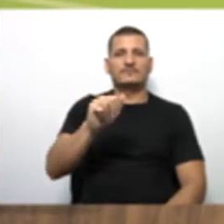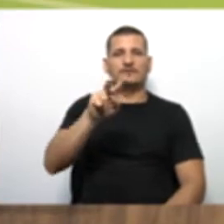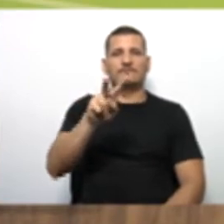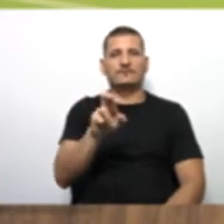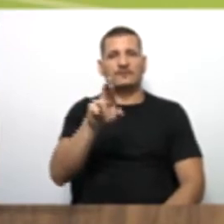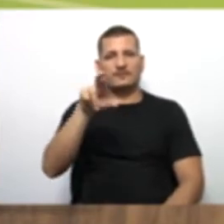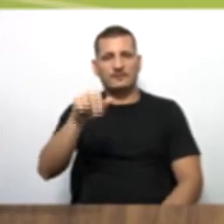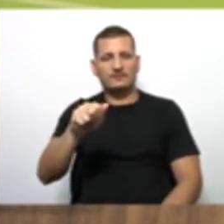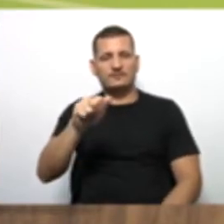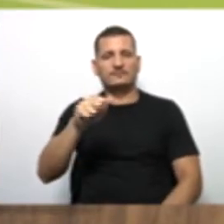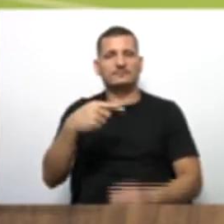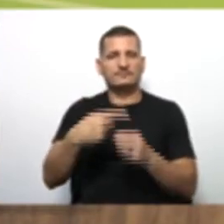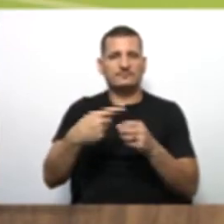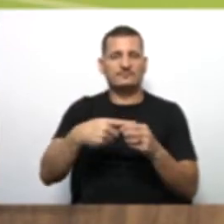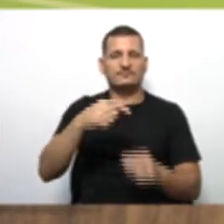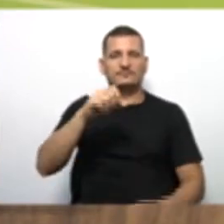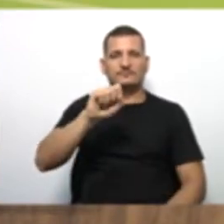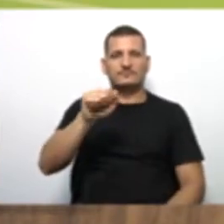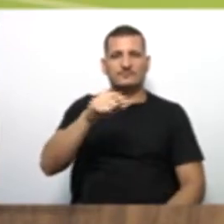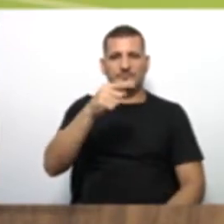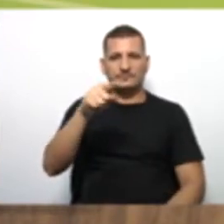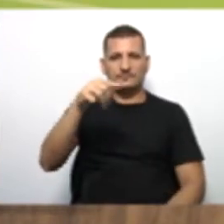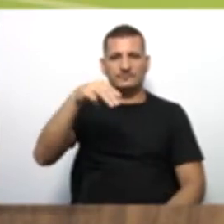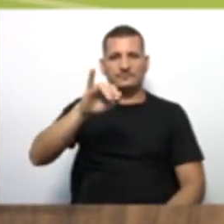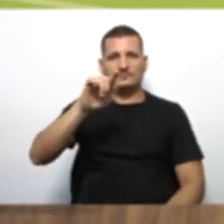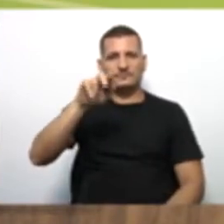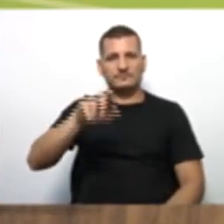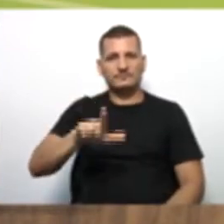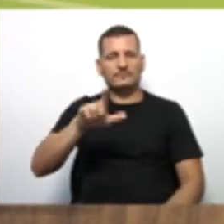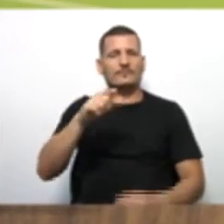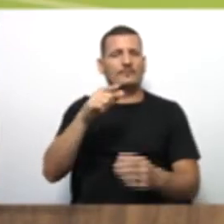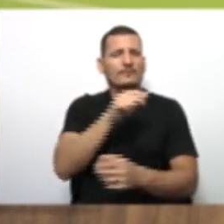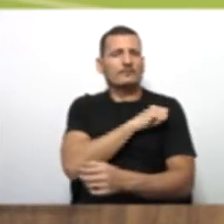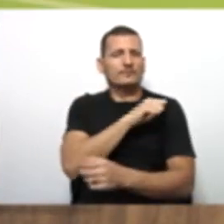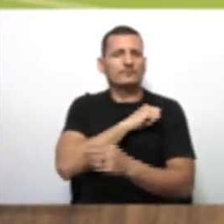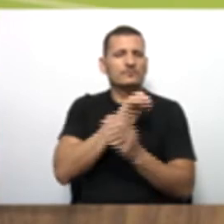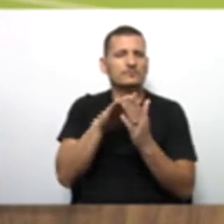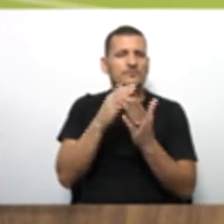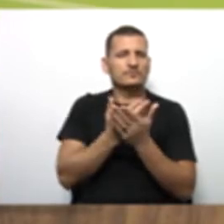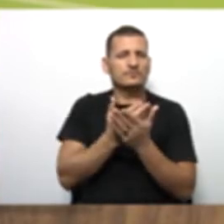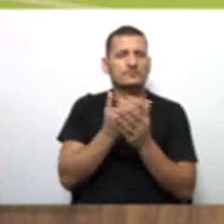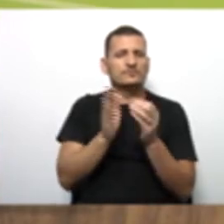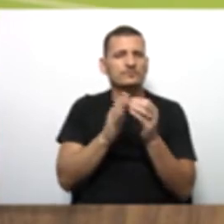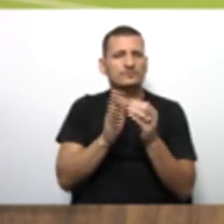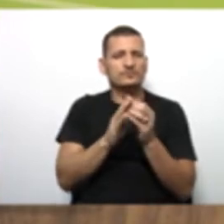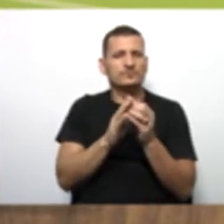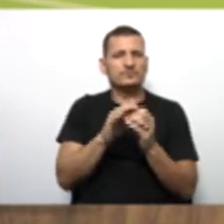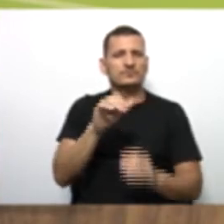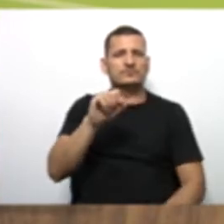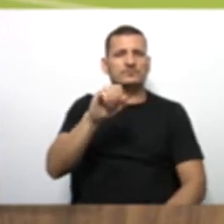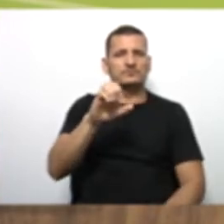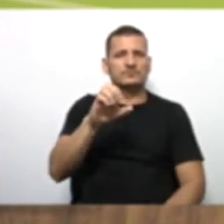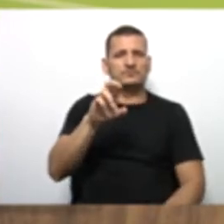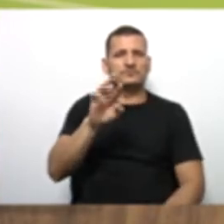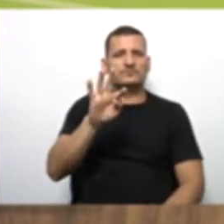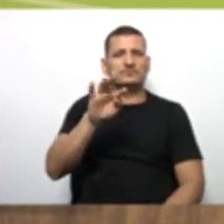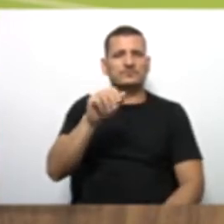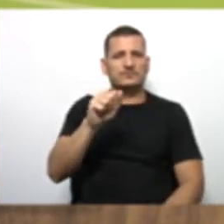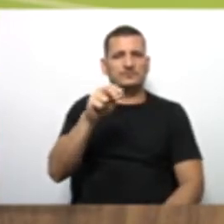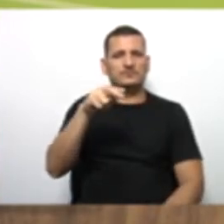dos Parecis, né? Em Alta Floresta do Oeste, né? Muito distante, nós estamos chegando longe, né, professor? Na